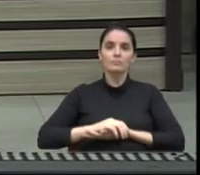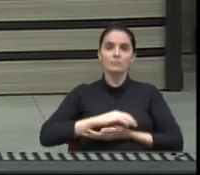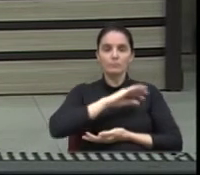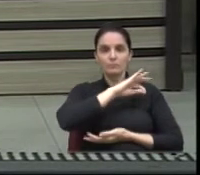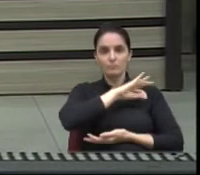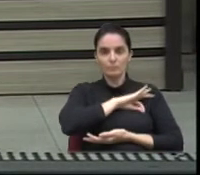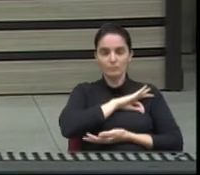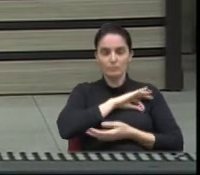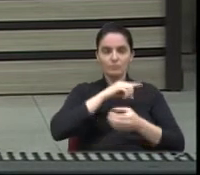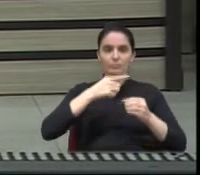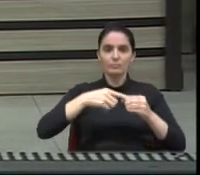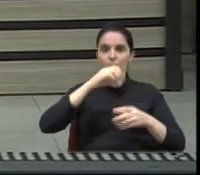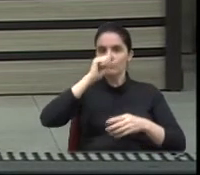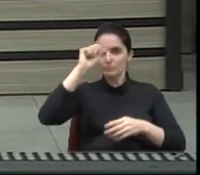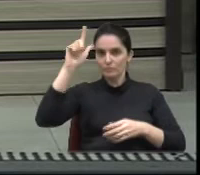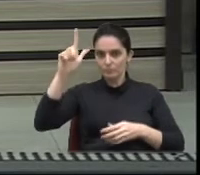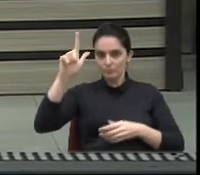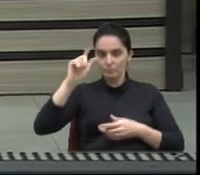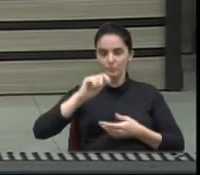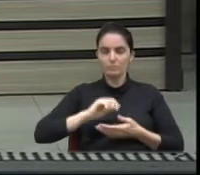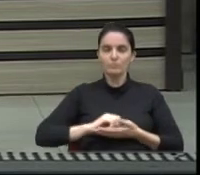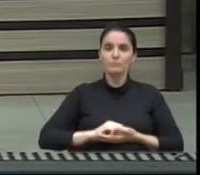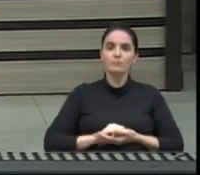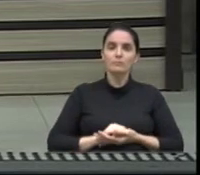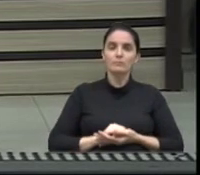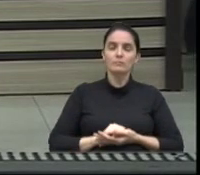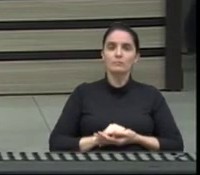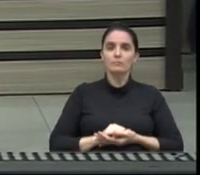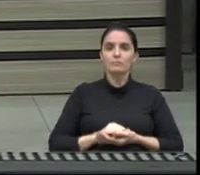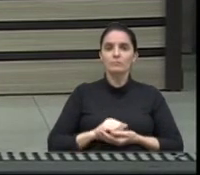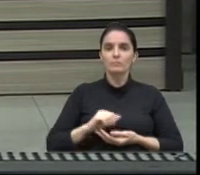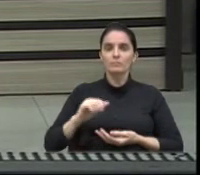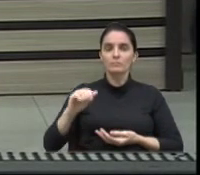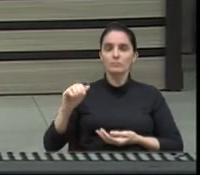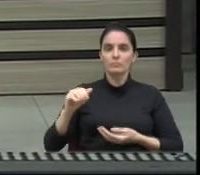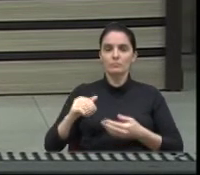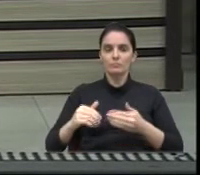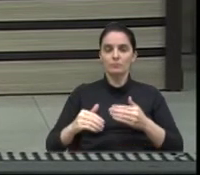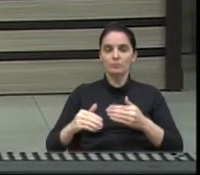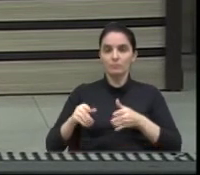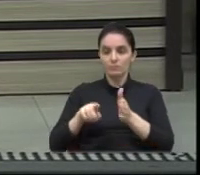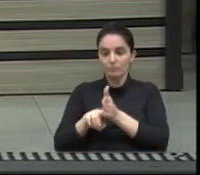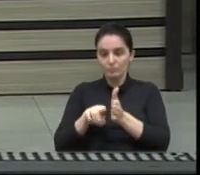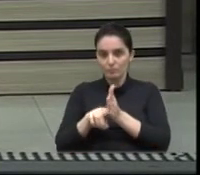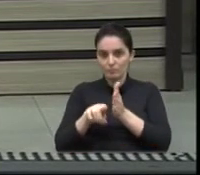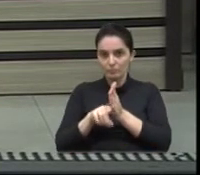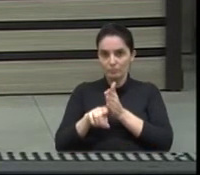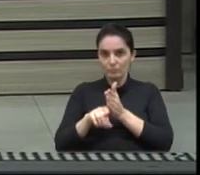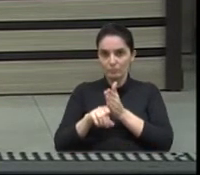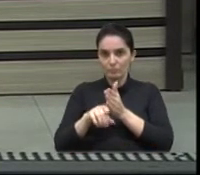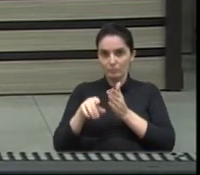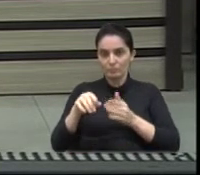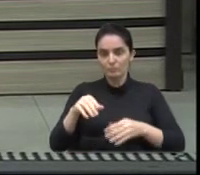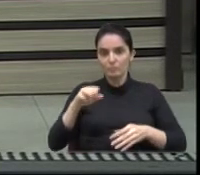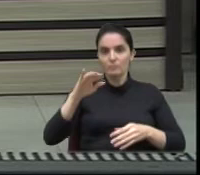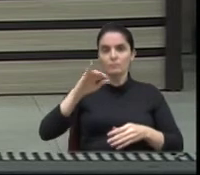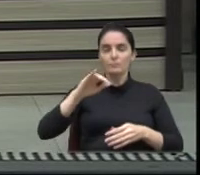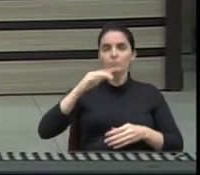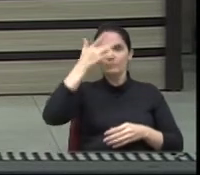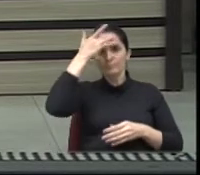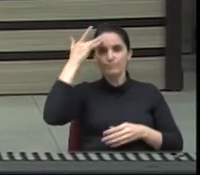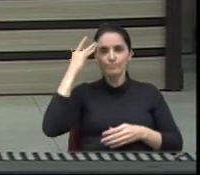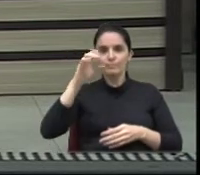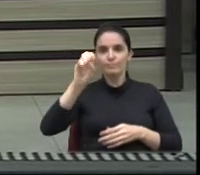seccional de Limeira, da Polícia Civil da Delegacia Seccional de Limeira, durante a investigação do assassinato da jovem Sandy Andrade